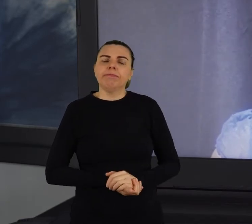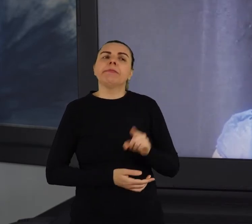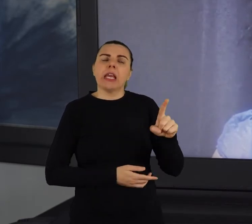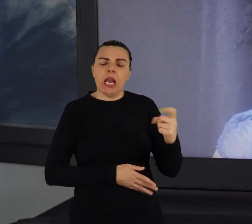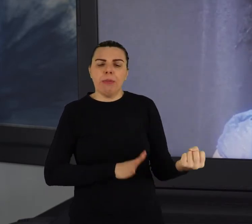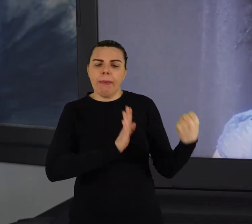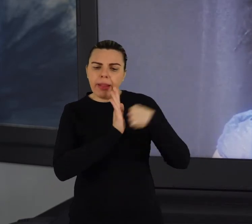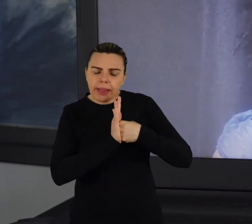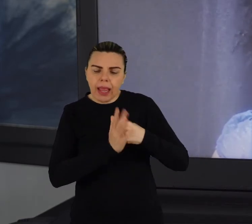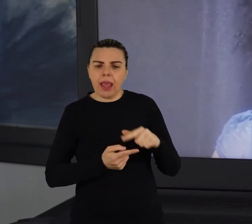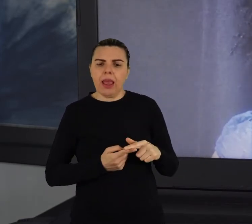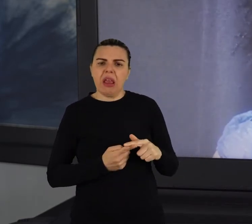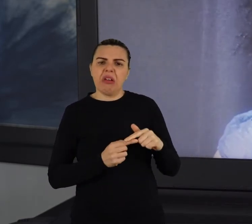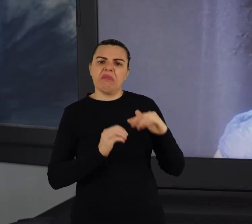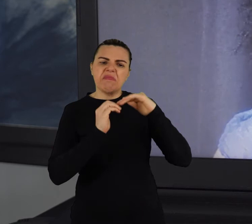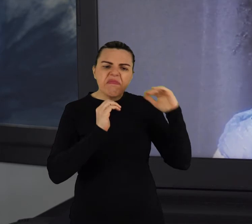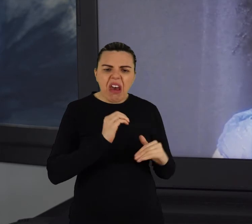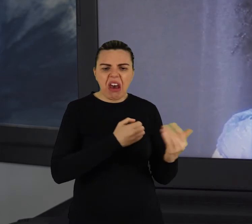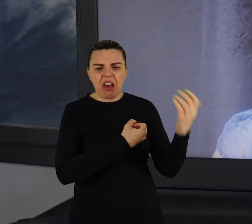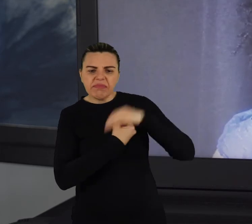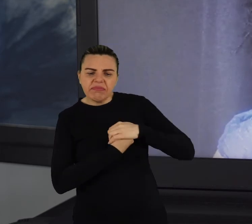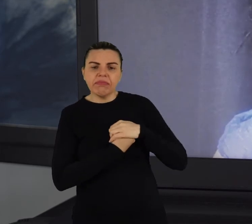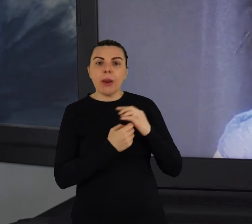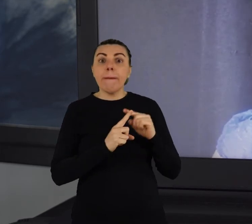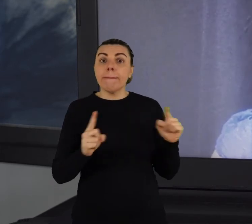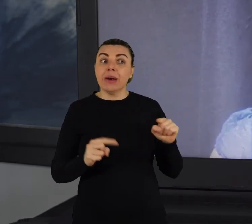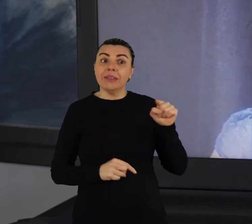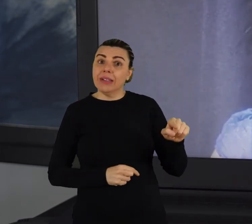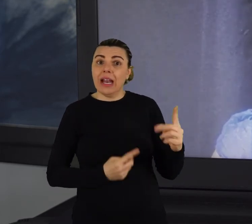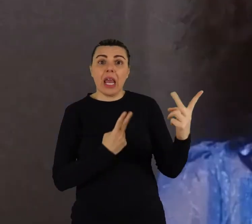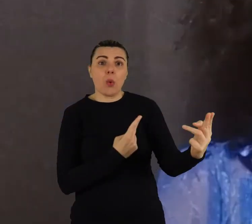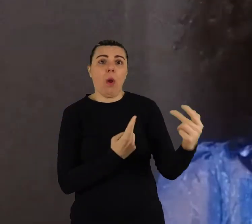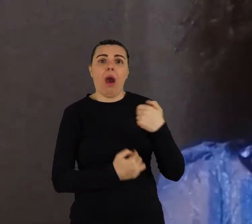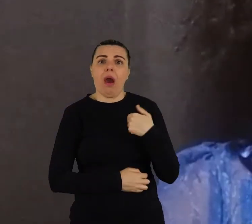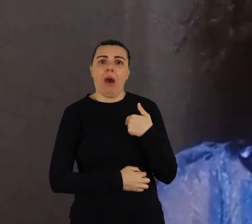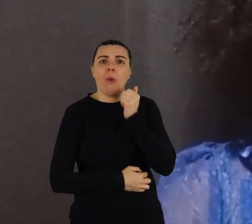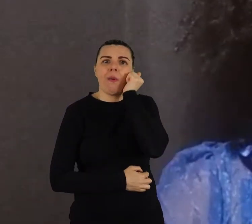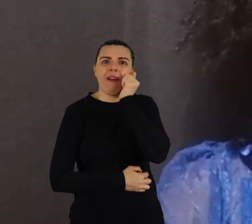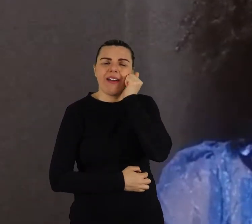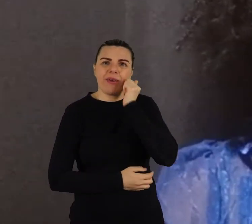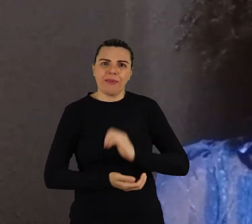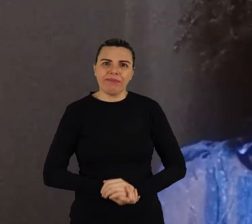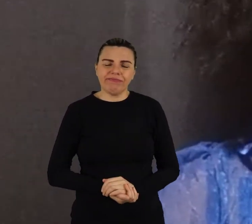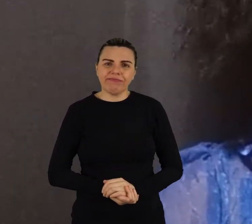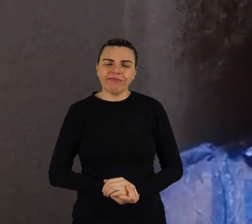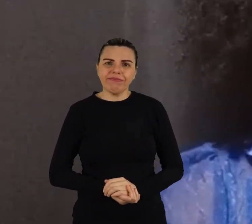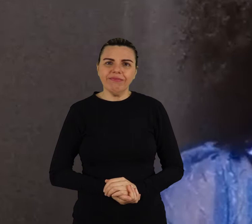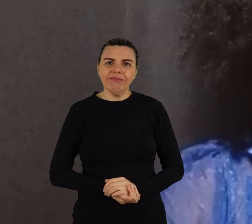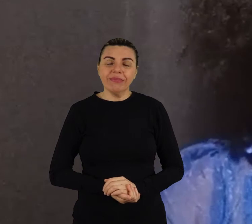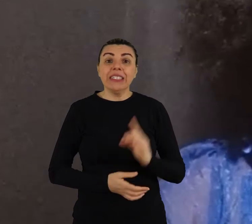violentou, ele me humilhou, mas ele era um dos nossos. E no dia